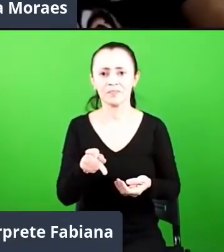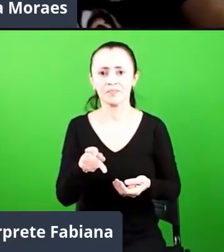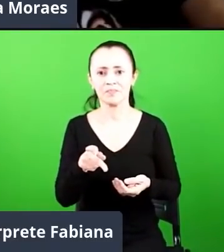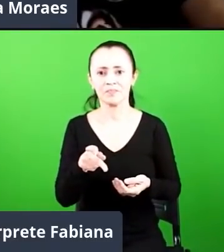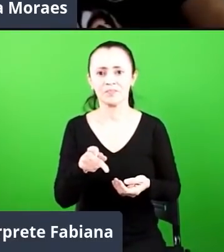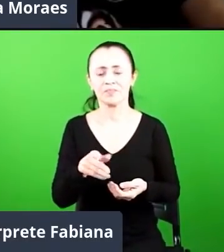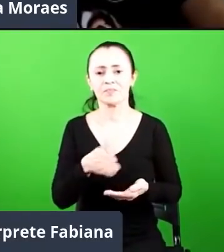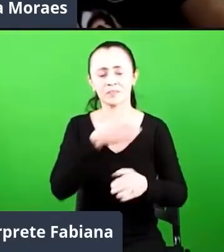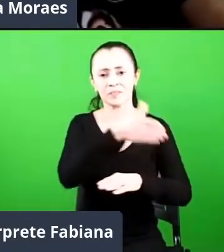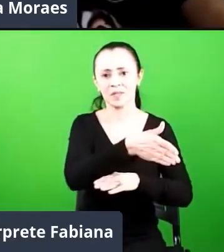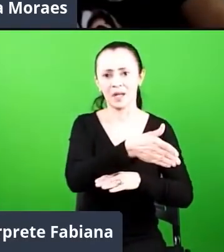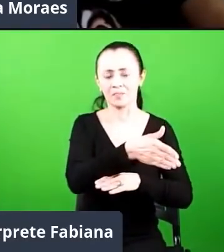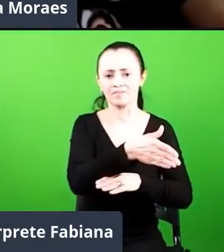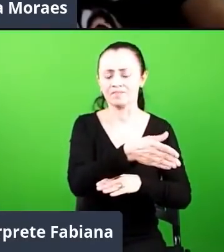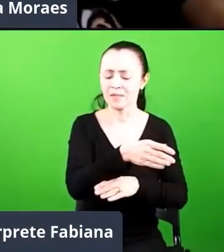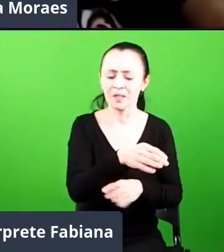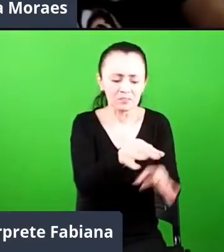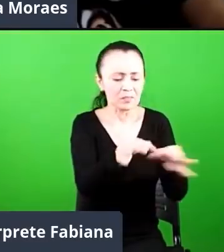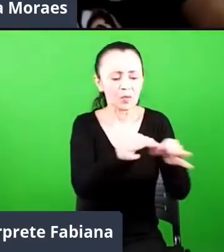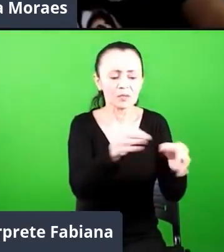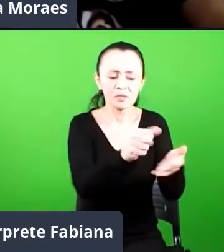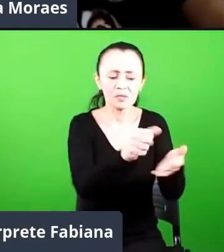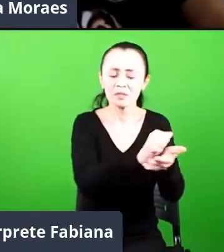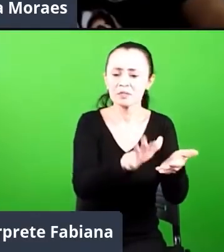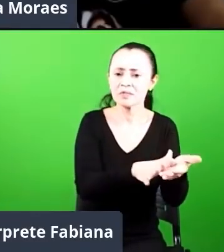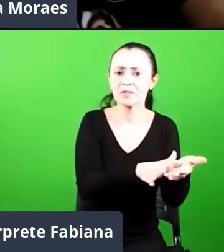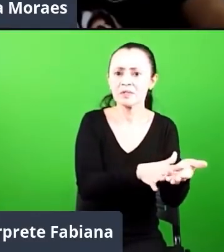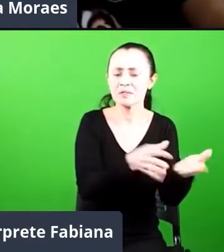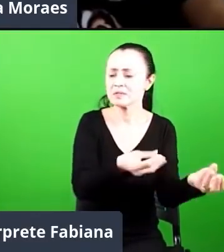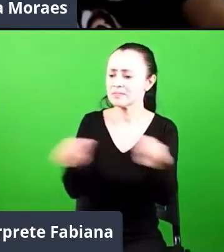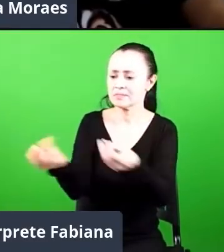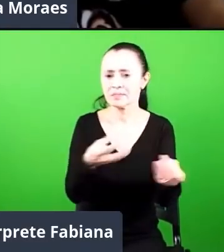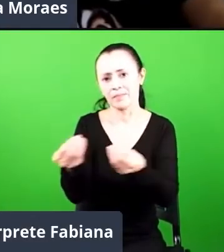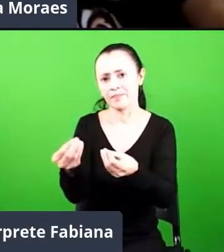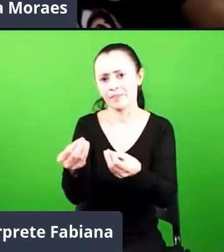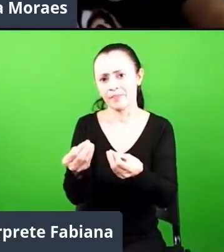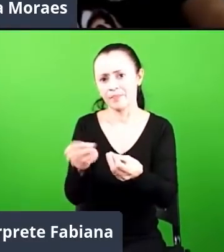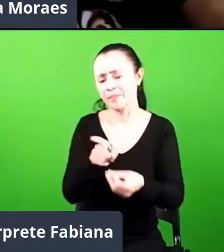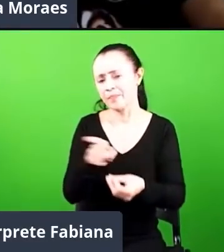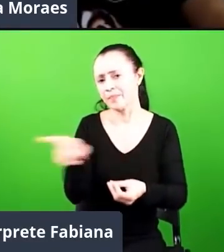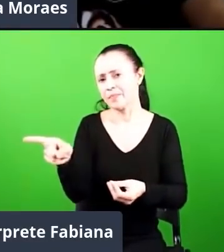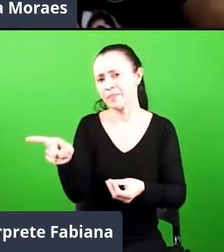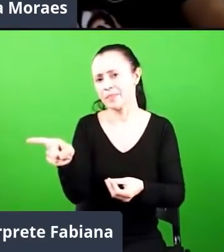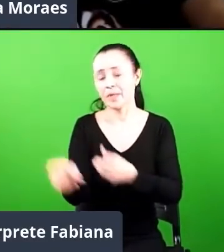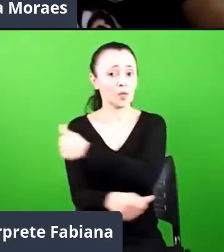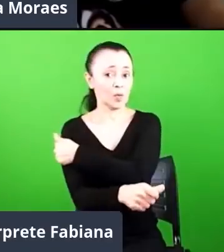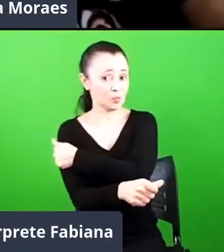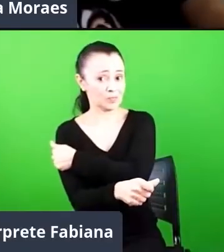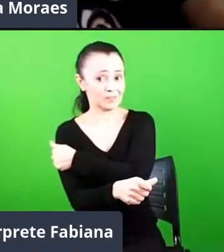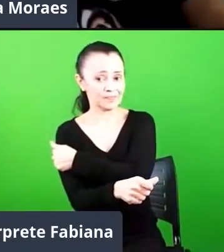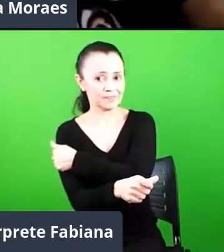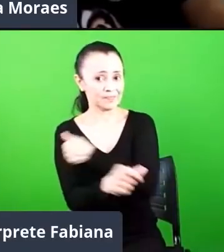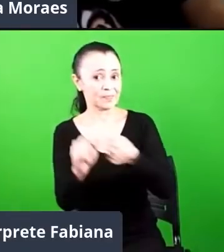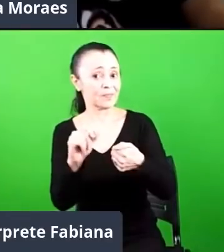papel de entregador de tarefas. E o aluno, nesse ensino remoto? Ele vai ser o quê? Um cumpridor de tarefas, dentro de um